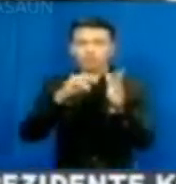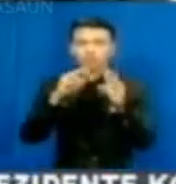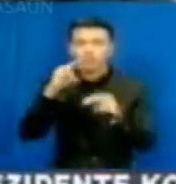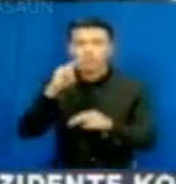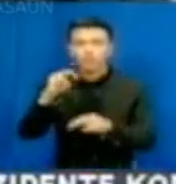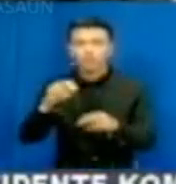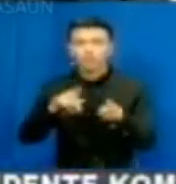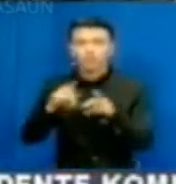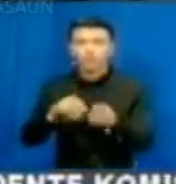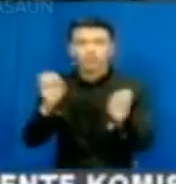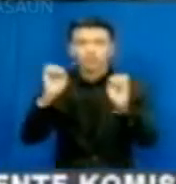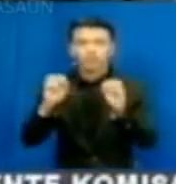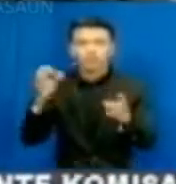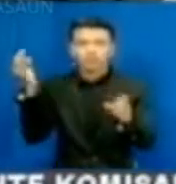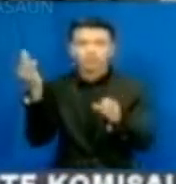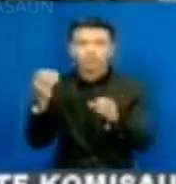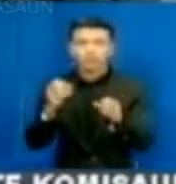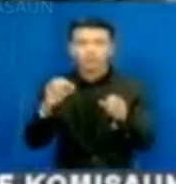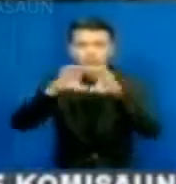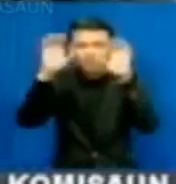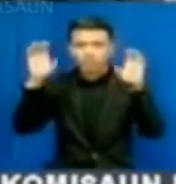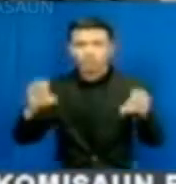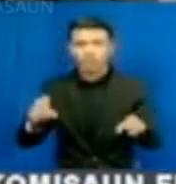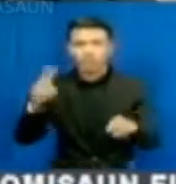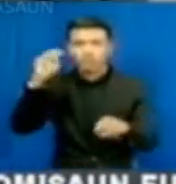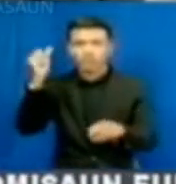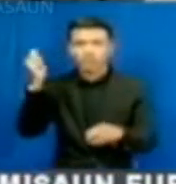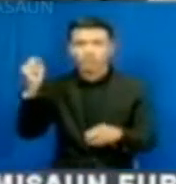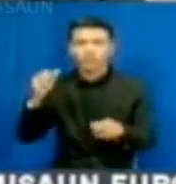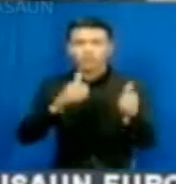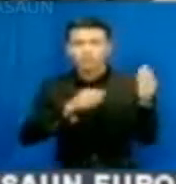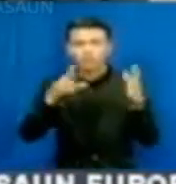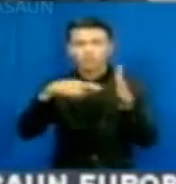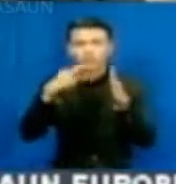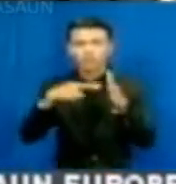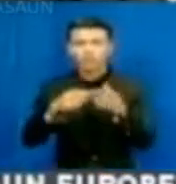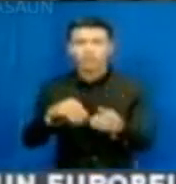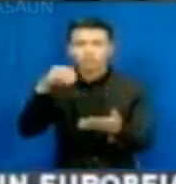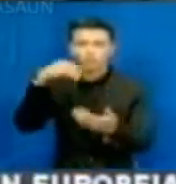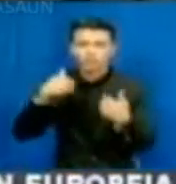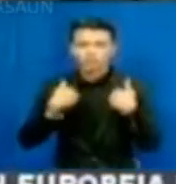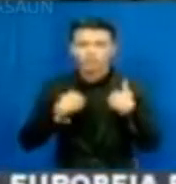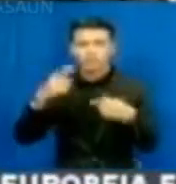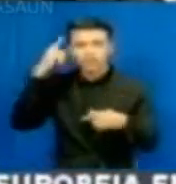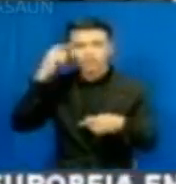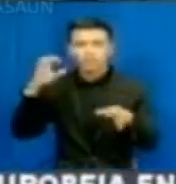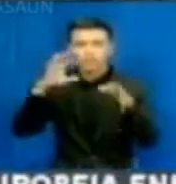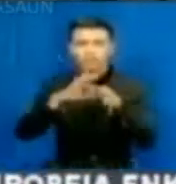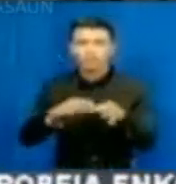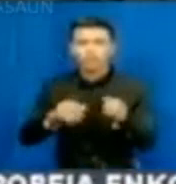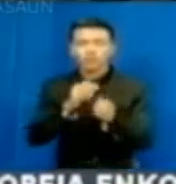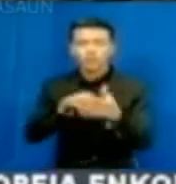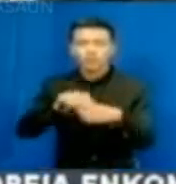candidato balung la iha diploma secundária, no la completa criteria geral nebe estabelece ona. Tamba candidato balung elimina